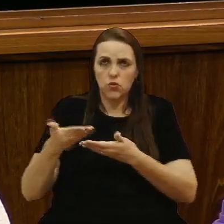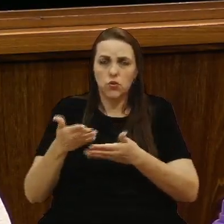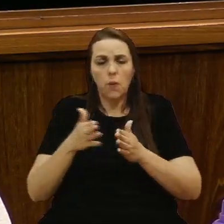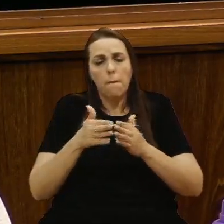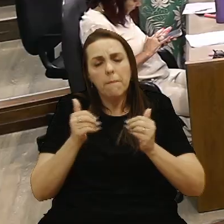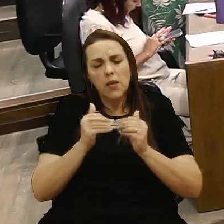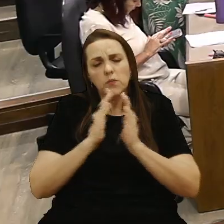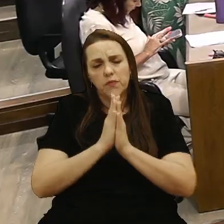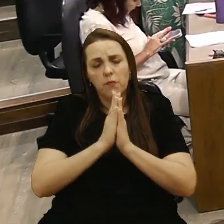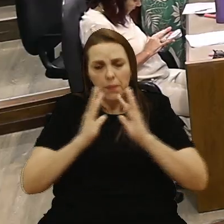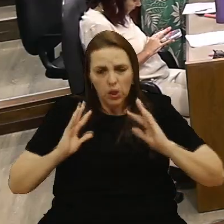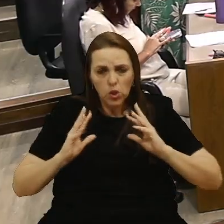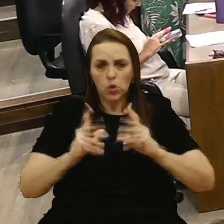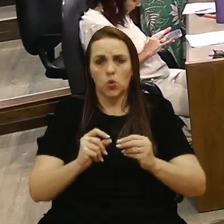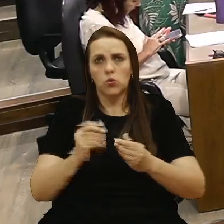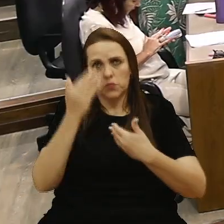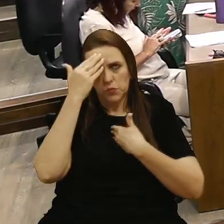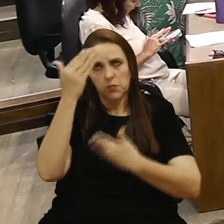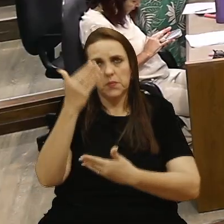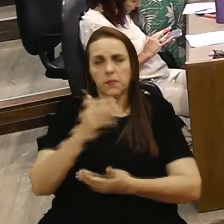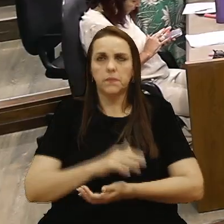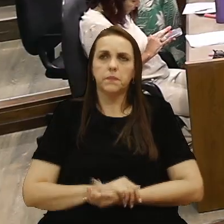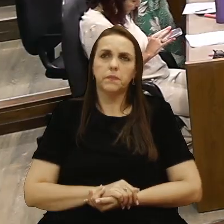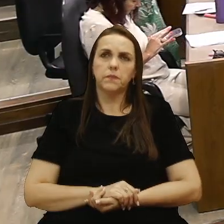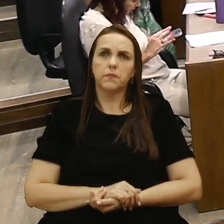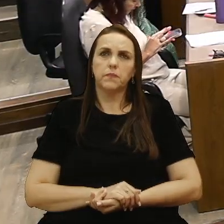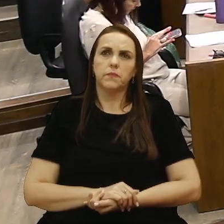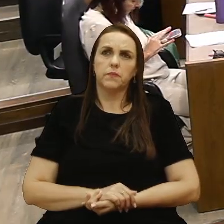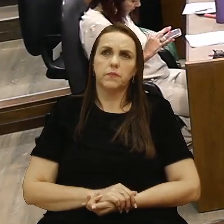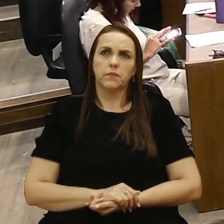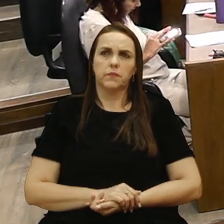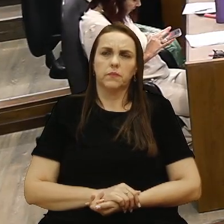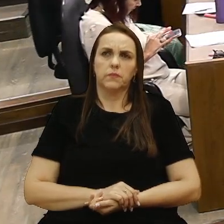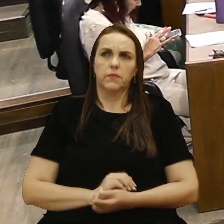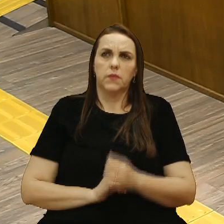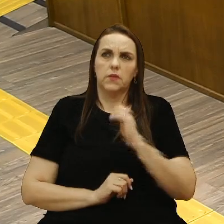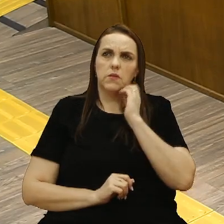obrigada.